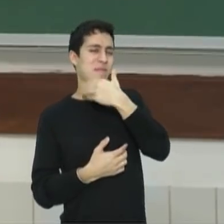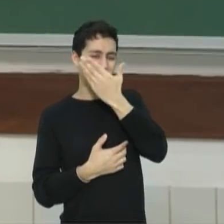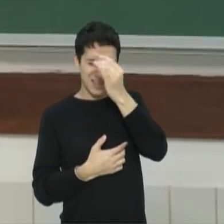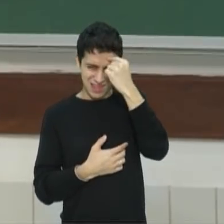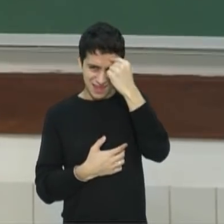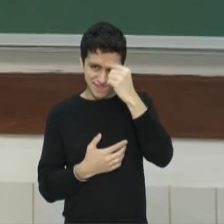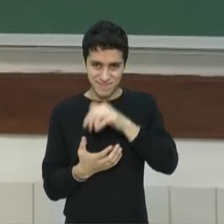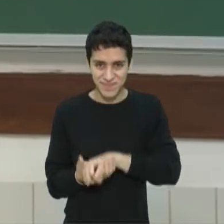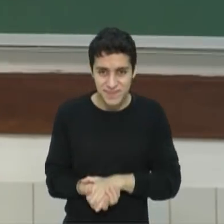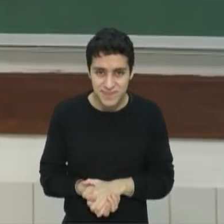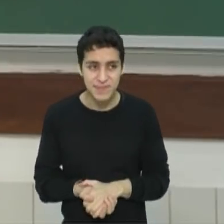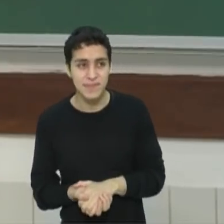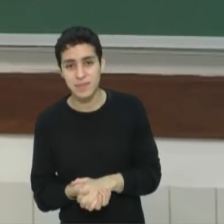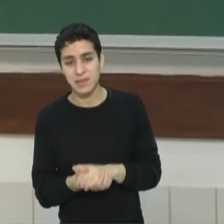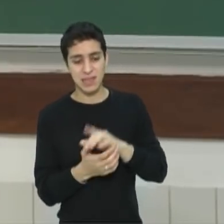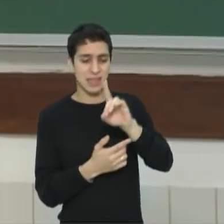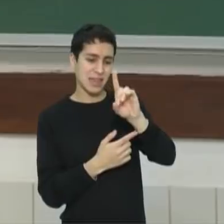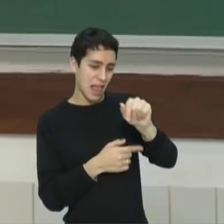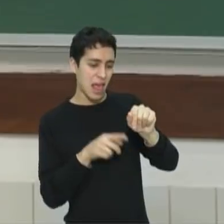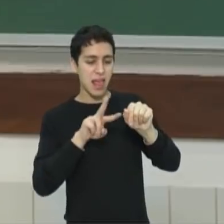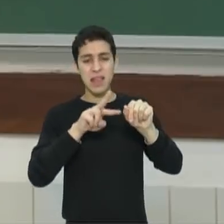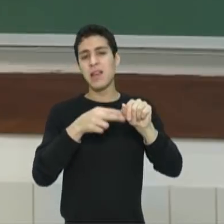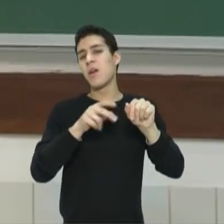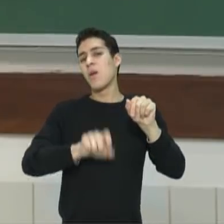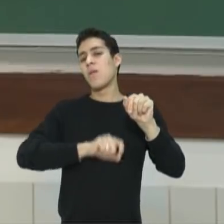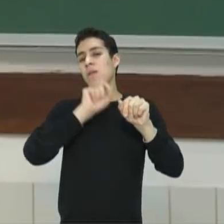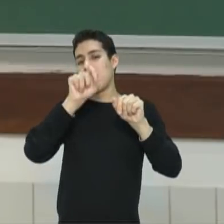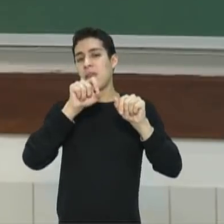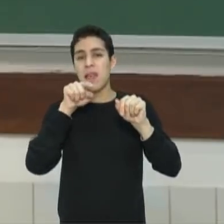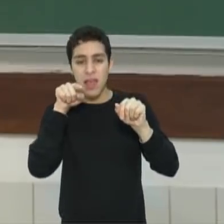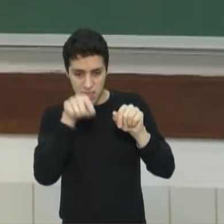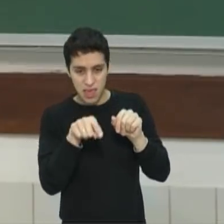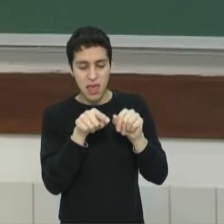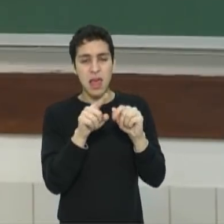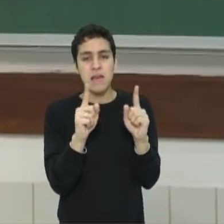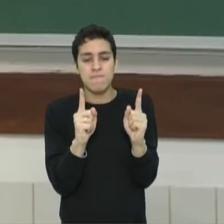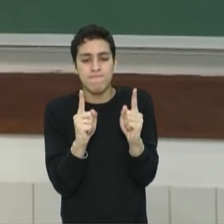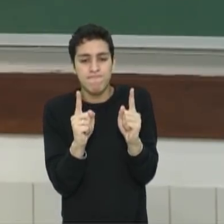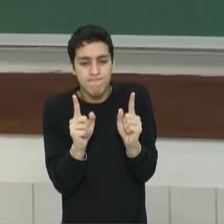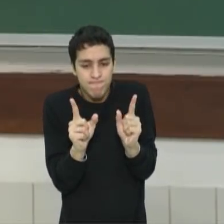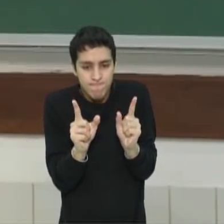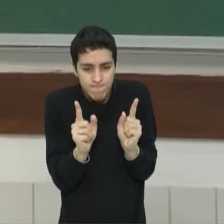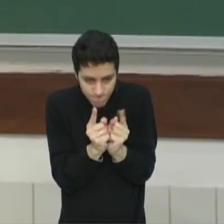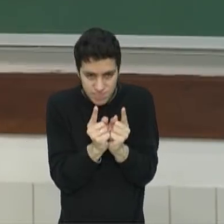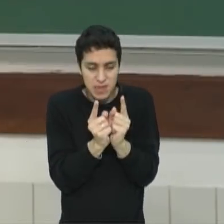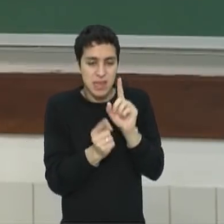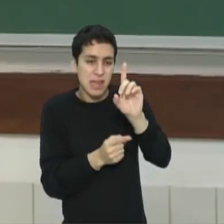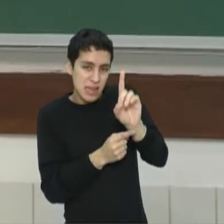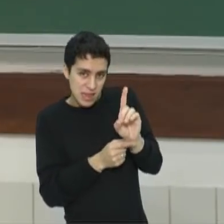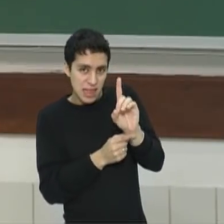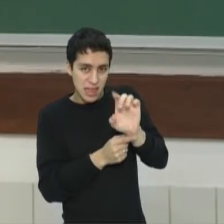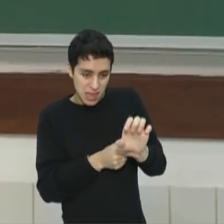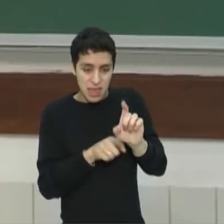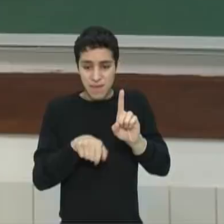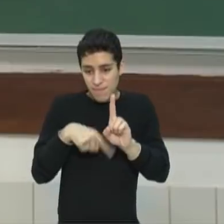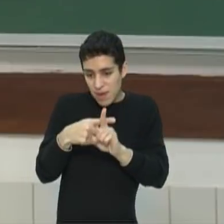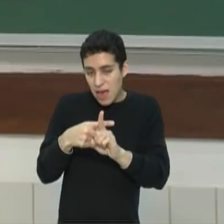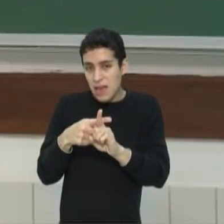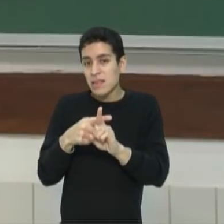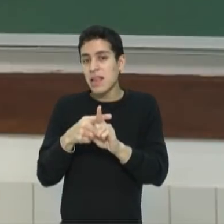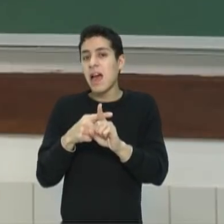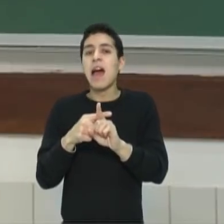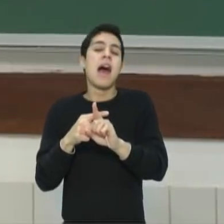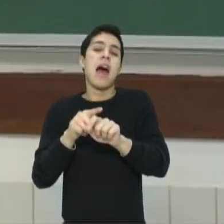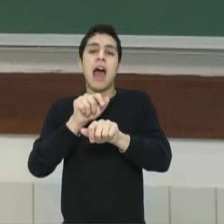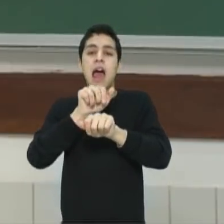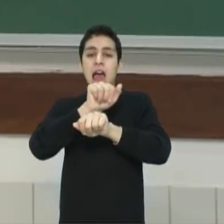eu tenho da, eu sei que foi a contração da preposição de mais o artigo definido a.